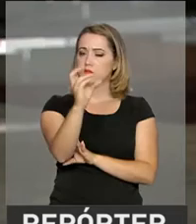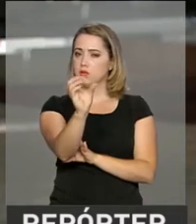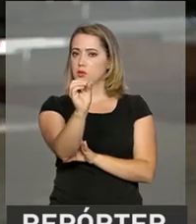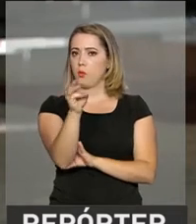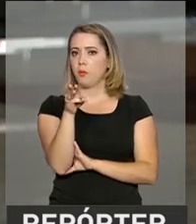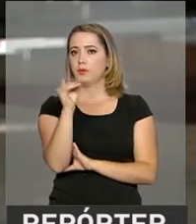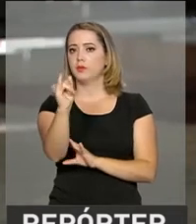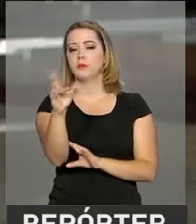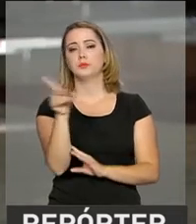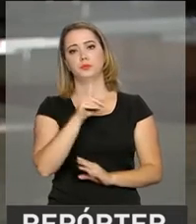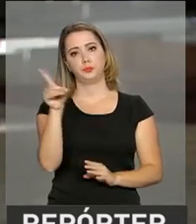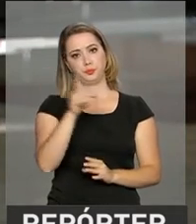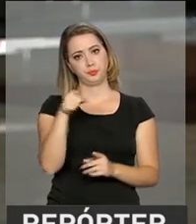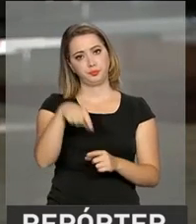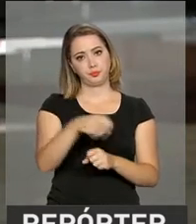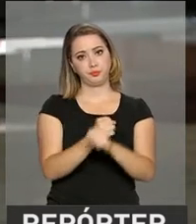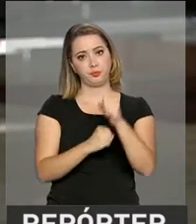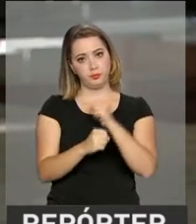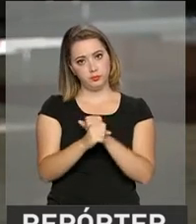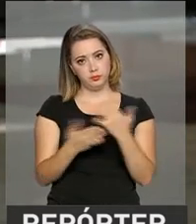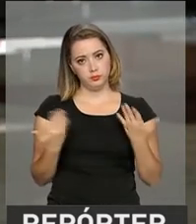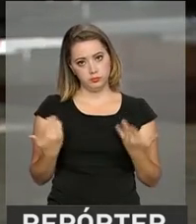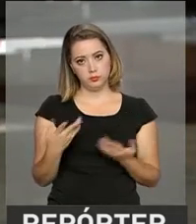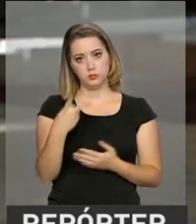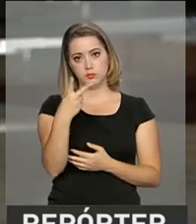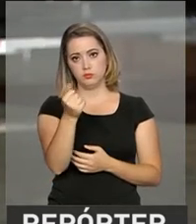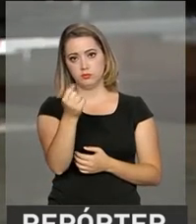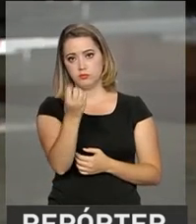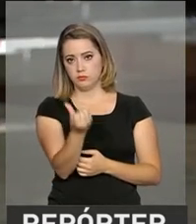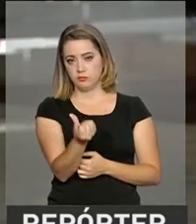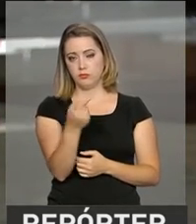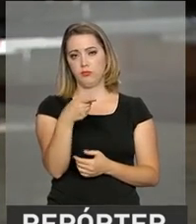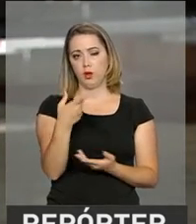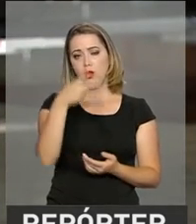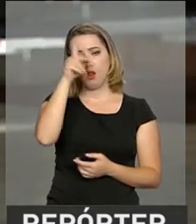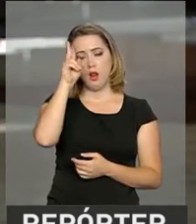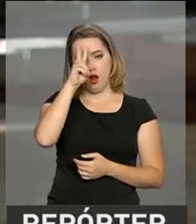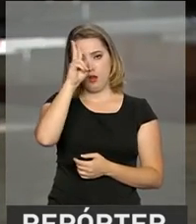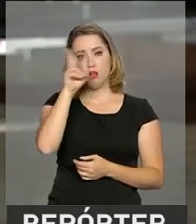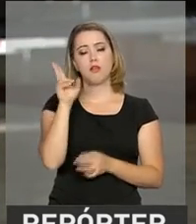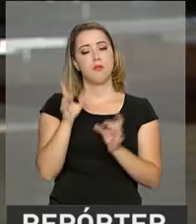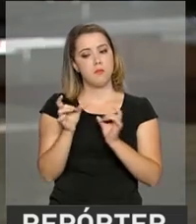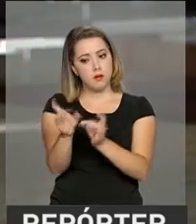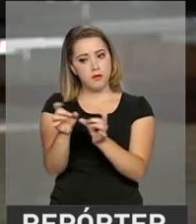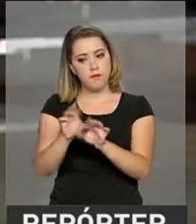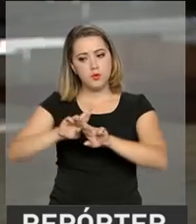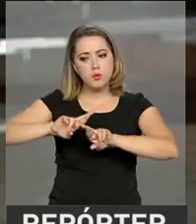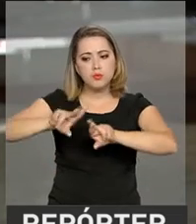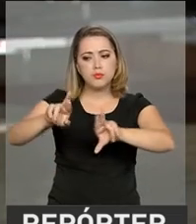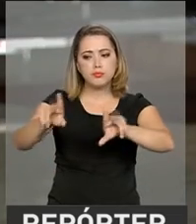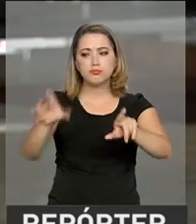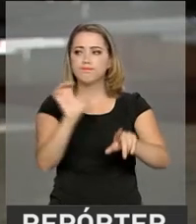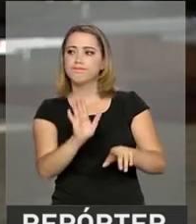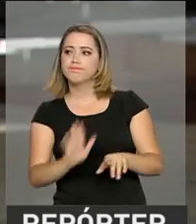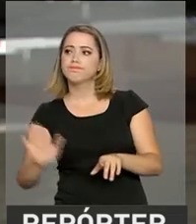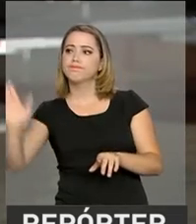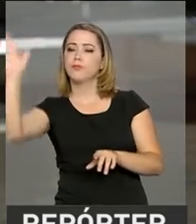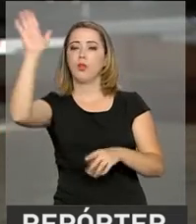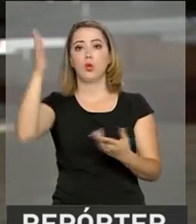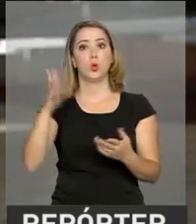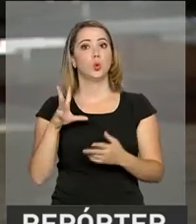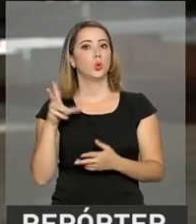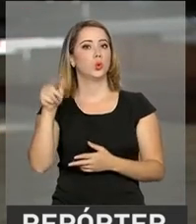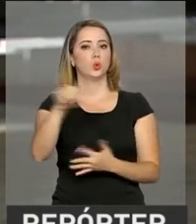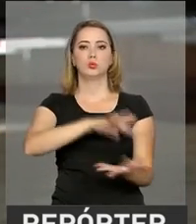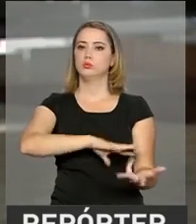2016 lembrando que o brasil vende exporta para todos os continentes para alguns destinos predominam por exemplo